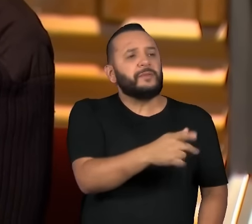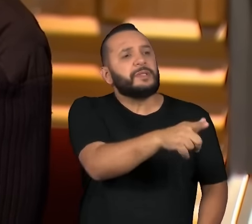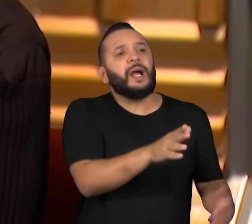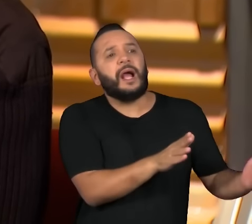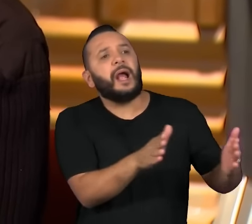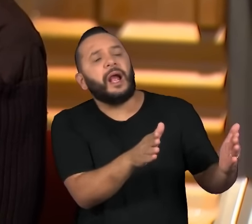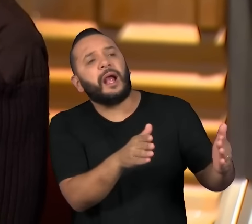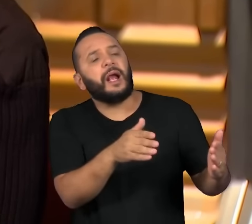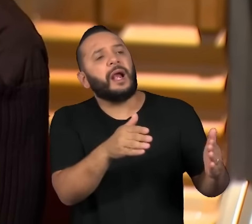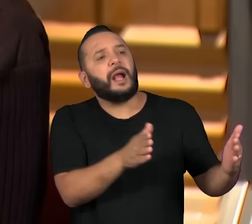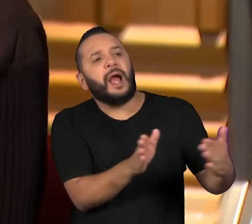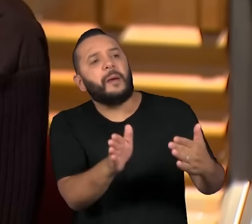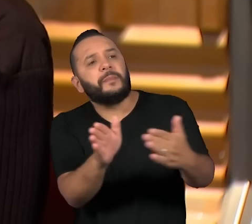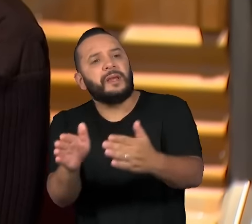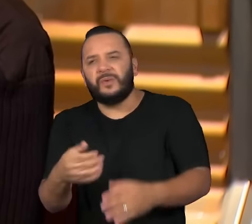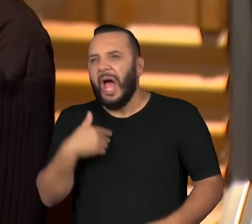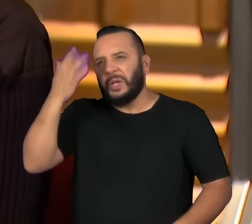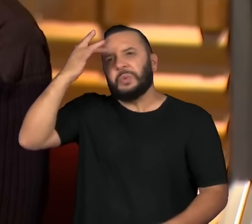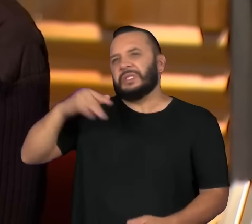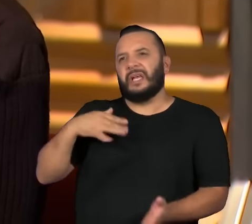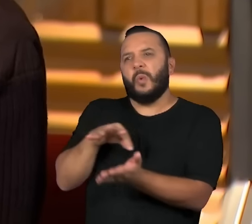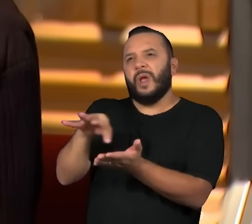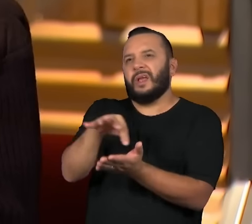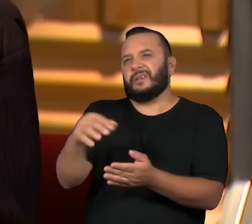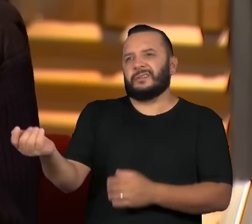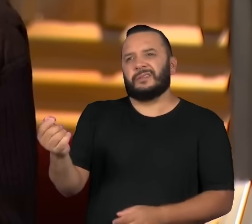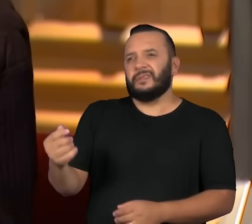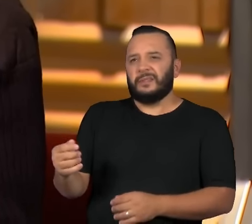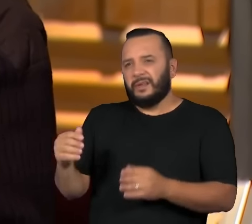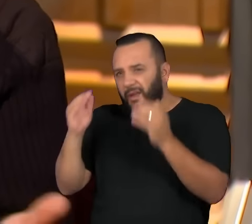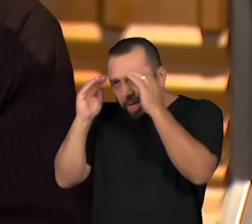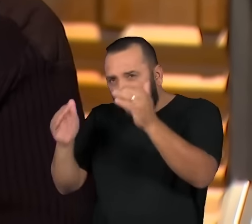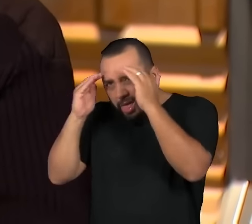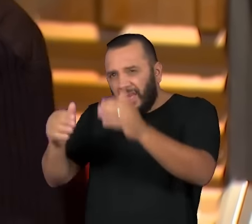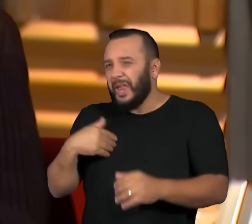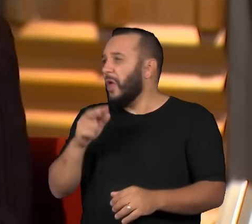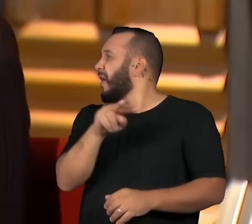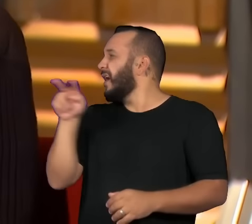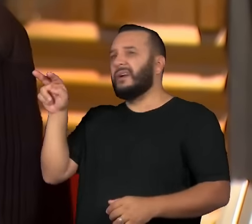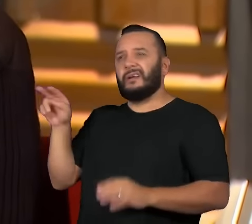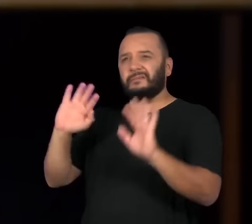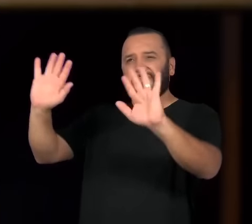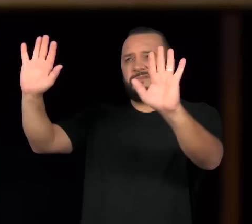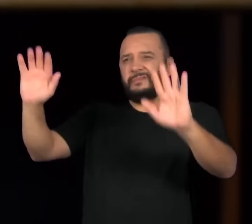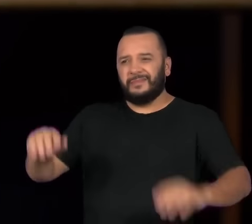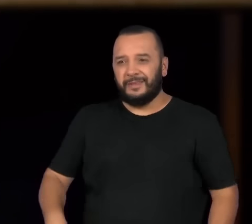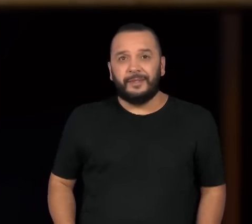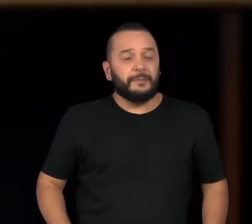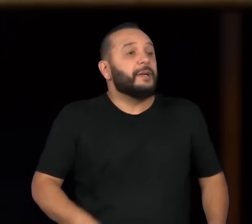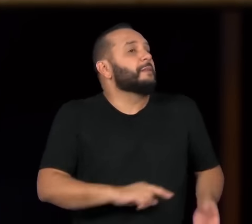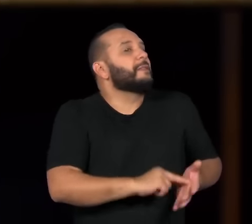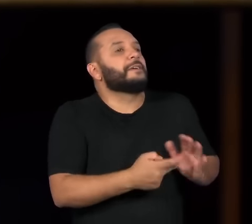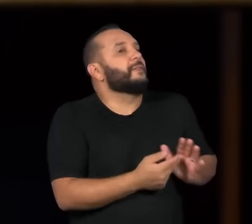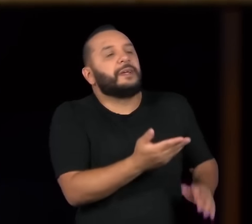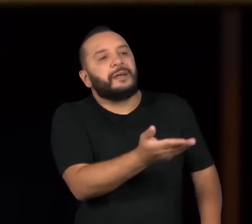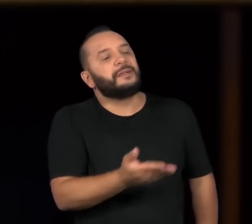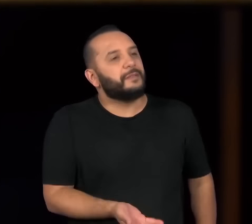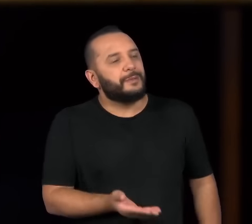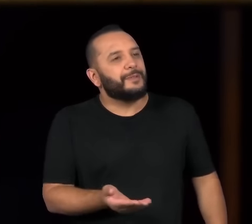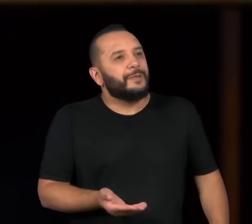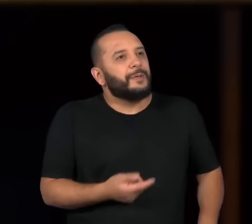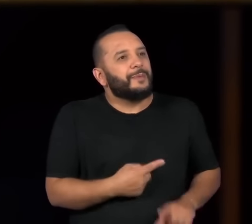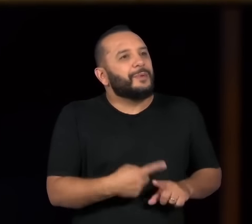pra vir aqui na festa hoje? Sei lá, eu só botei lá e vim. Eu nem Como olho assim, pro mano? caminho. Exato. E o que é isso, hein? Que enrascada